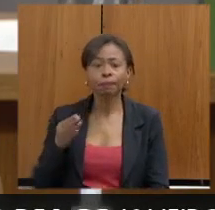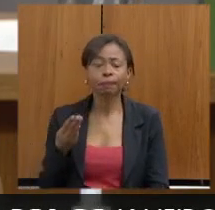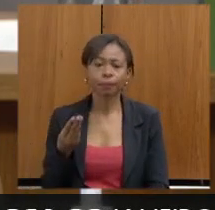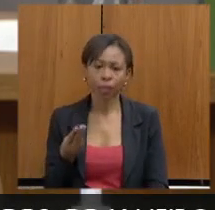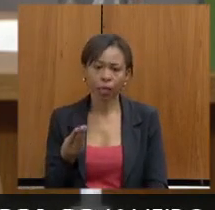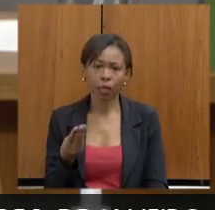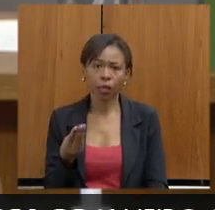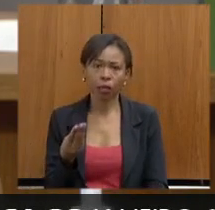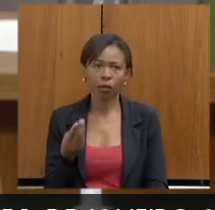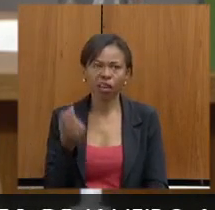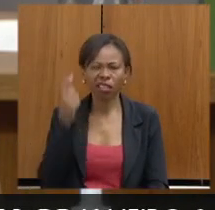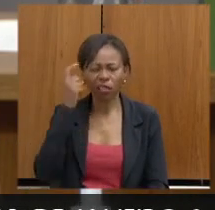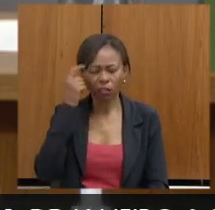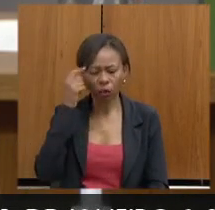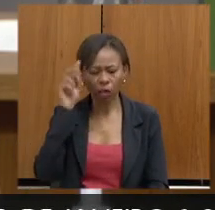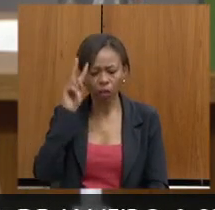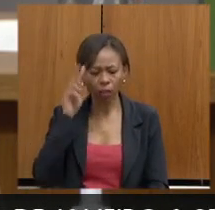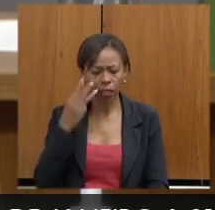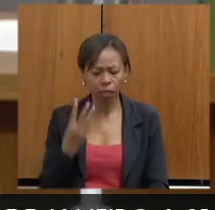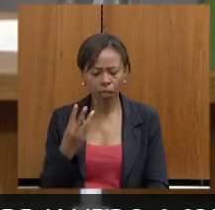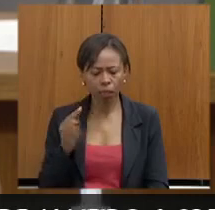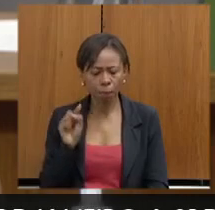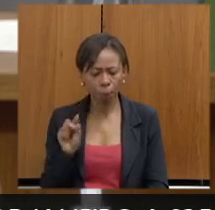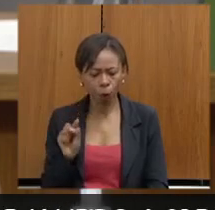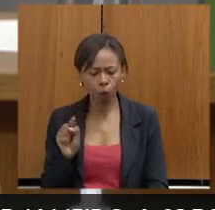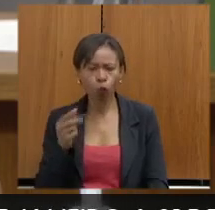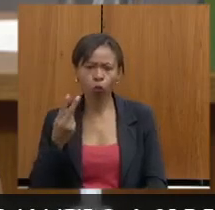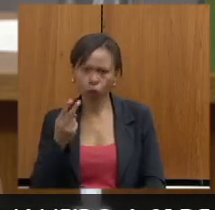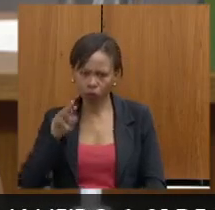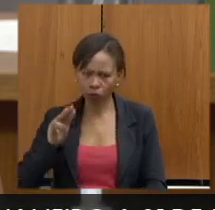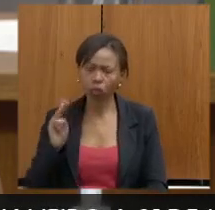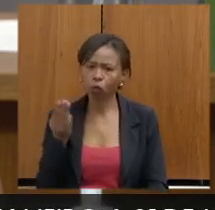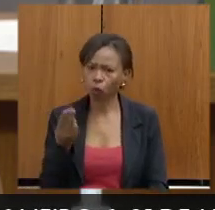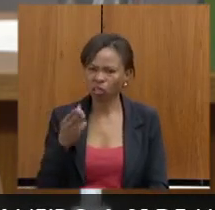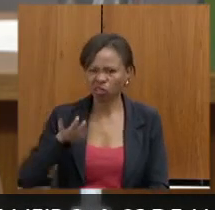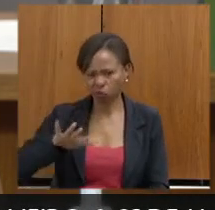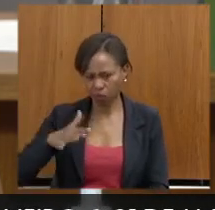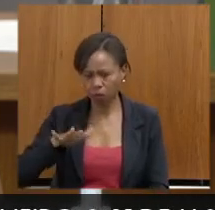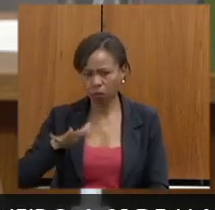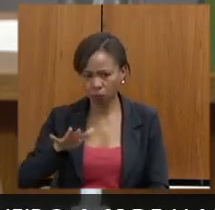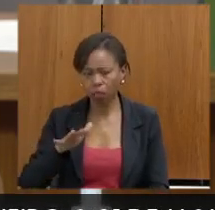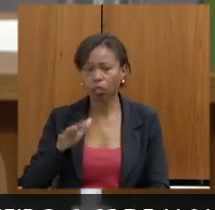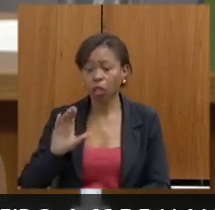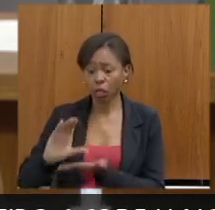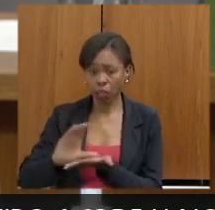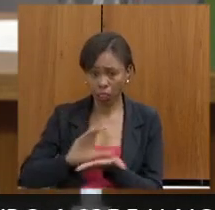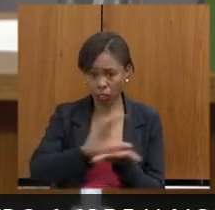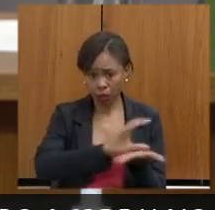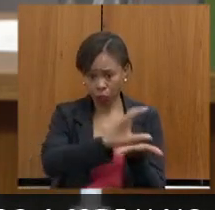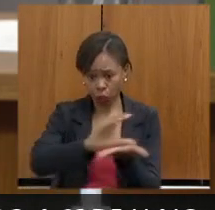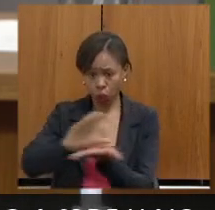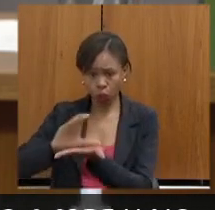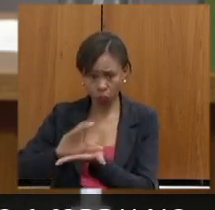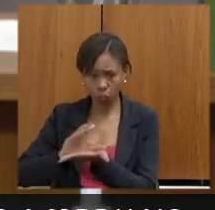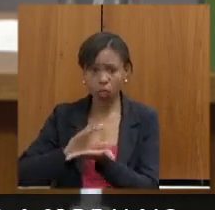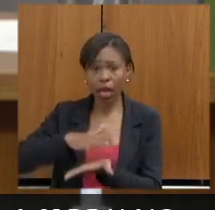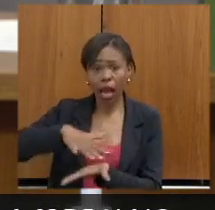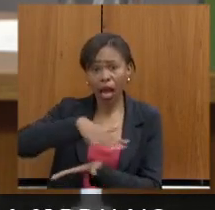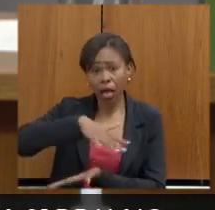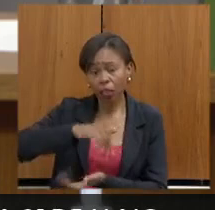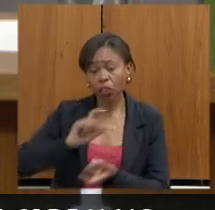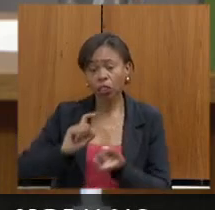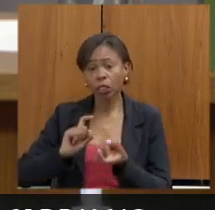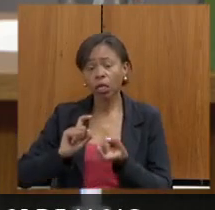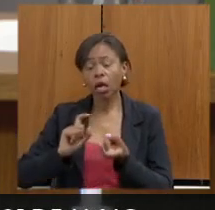assim de cabeça aqui eu tô lembrando 3.2 milhões aproximadamente desses investimentos né na parte do equipamento